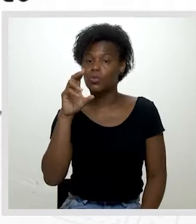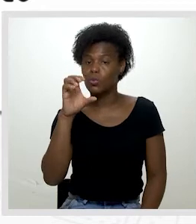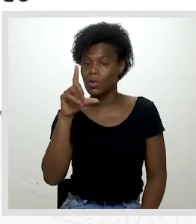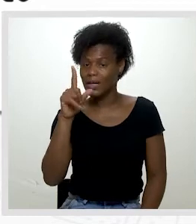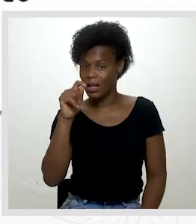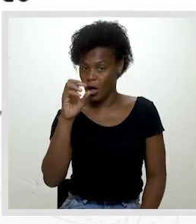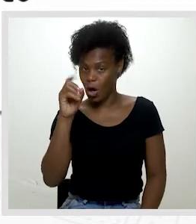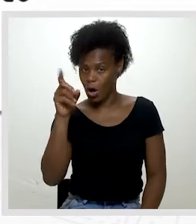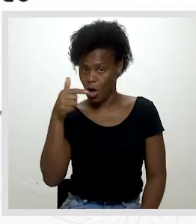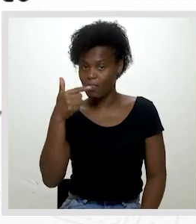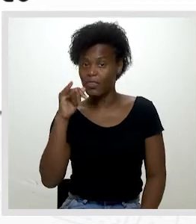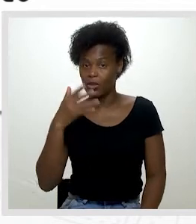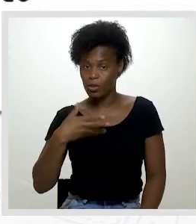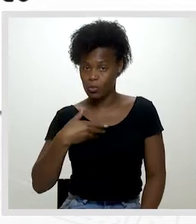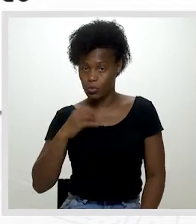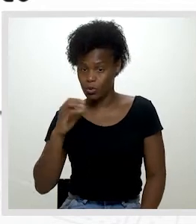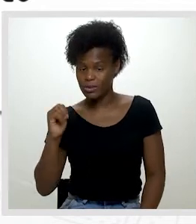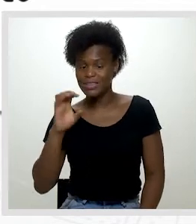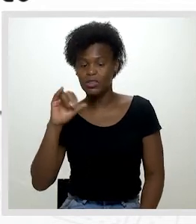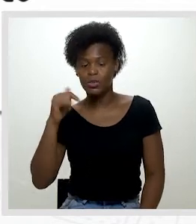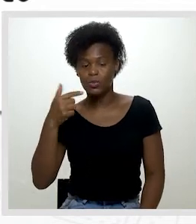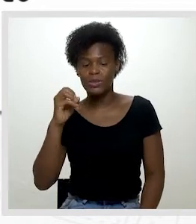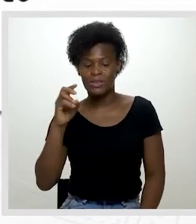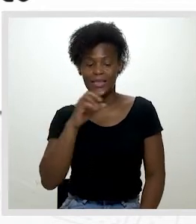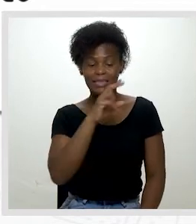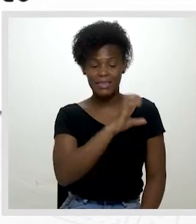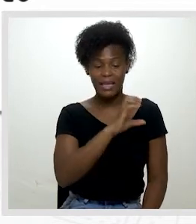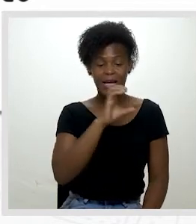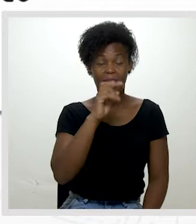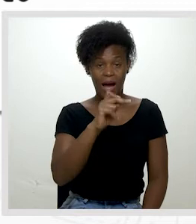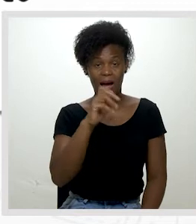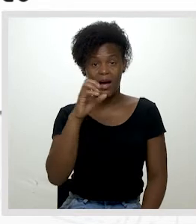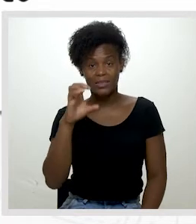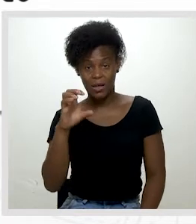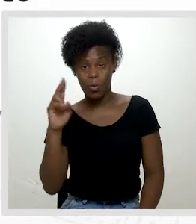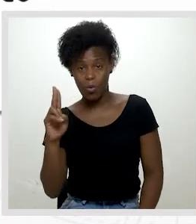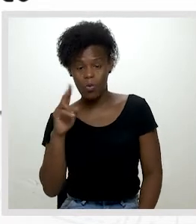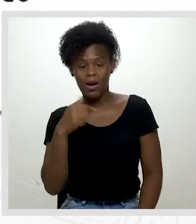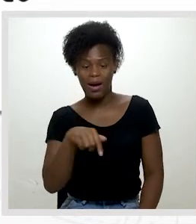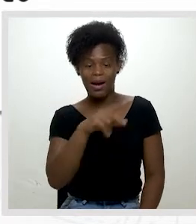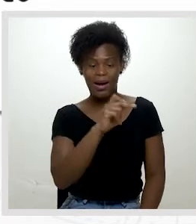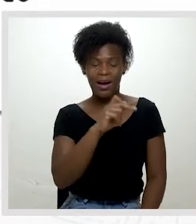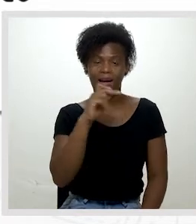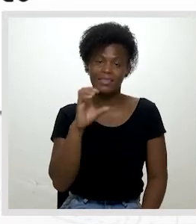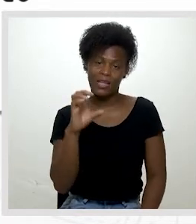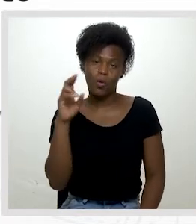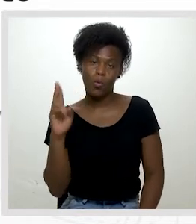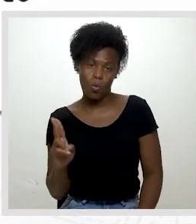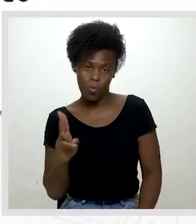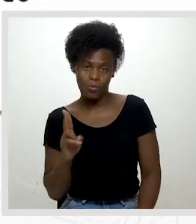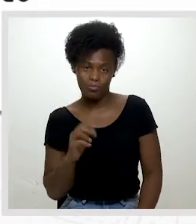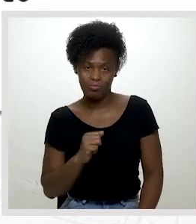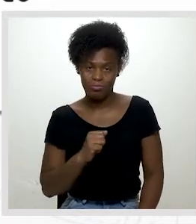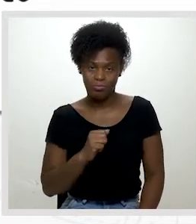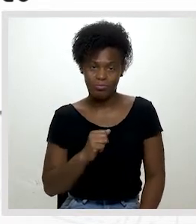linha C, nós temos adenina, citosina e o racilo, representado pelas letras A, C,